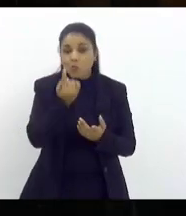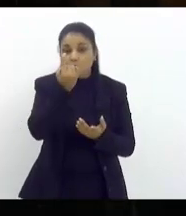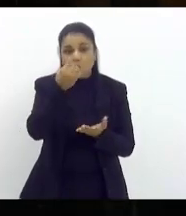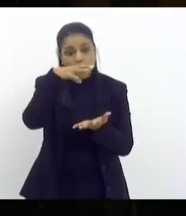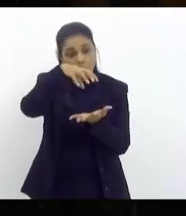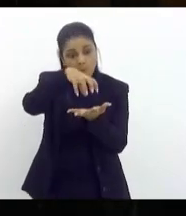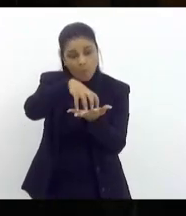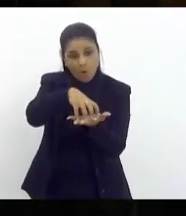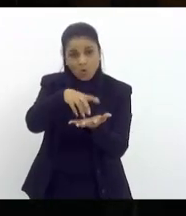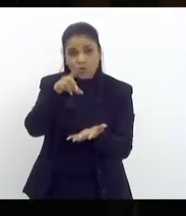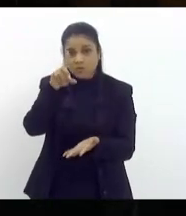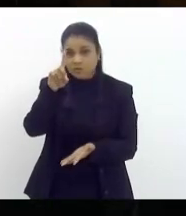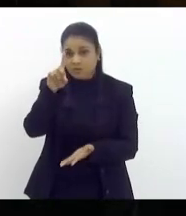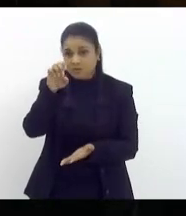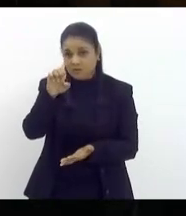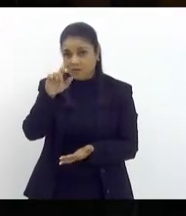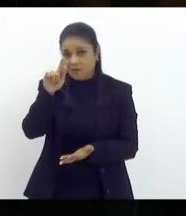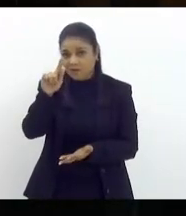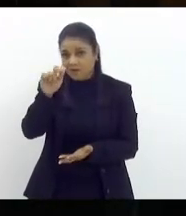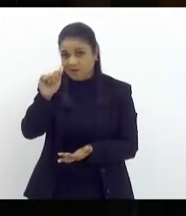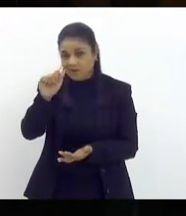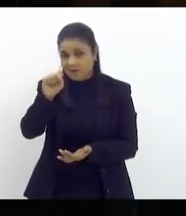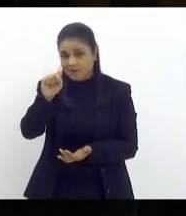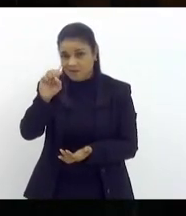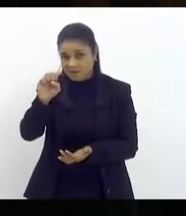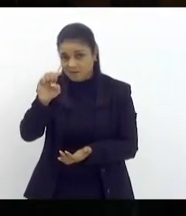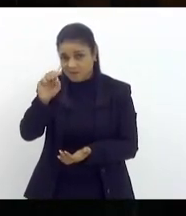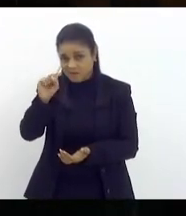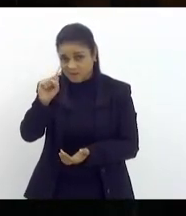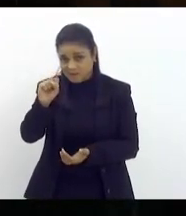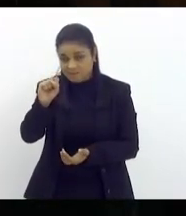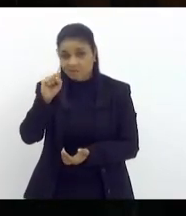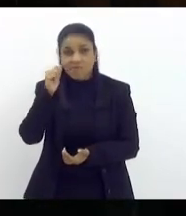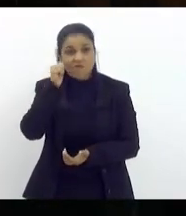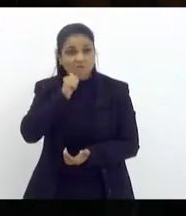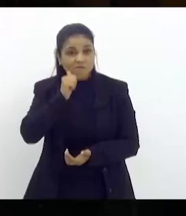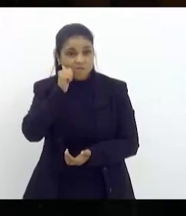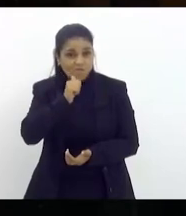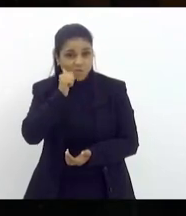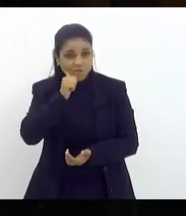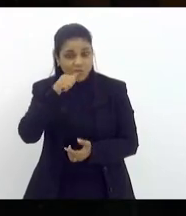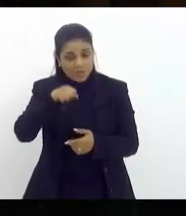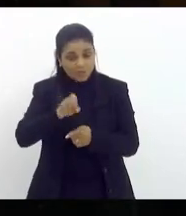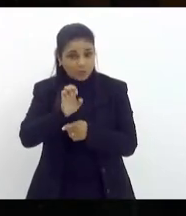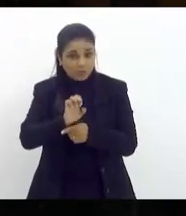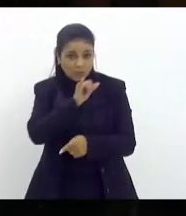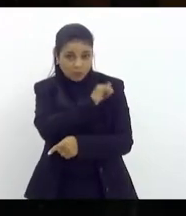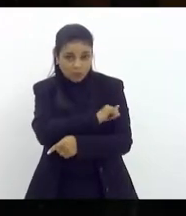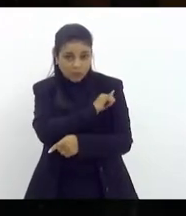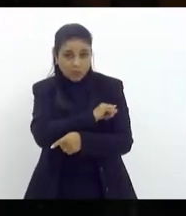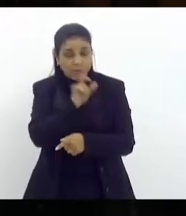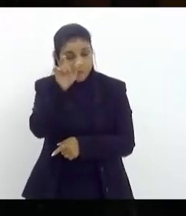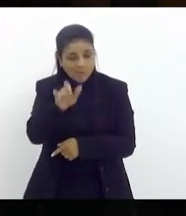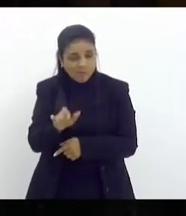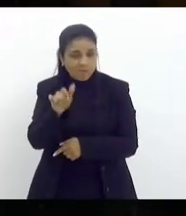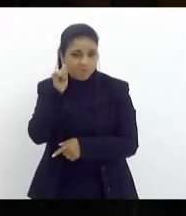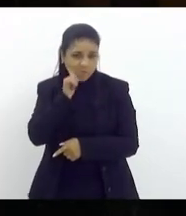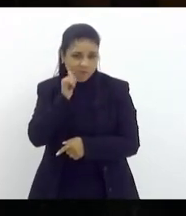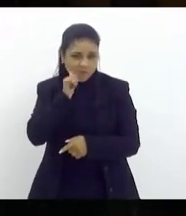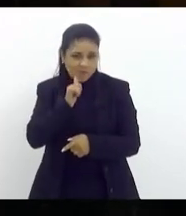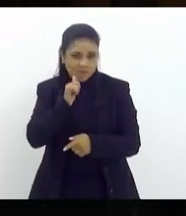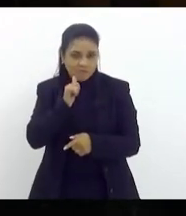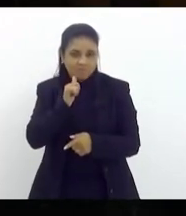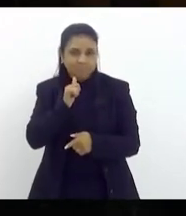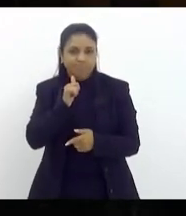do Degas feminino aqui no Rio de Janeiro então uma menina que cometeu um ato infracional fora